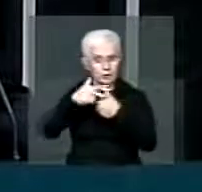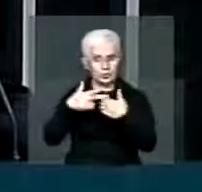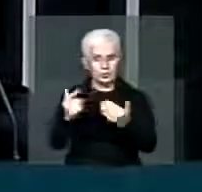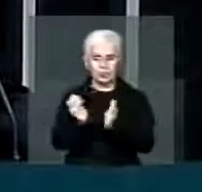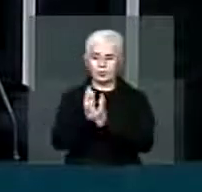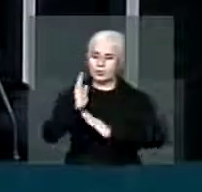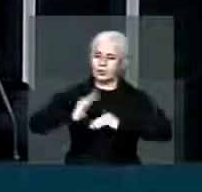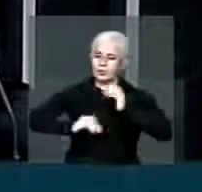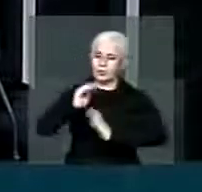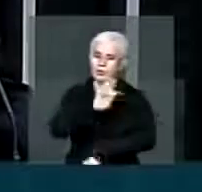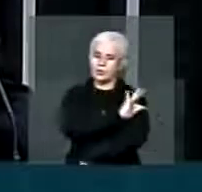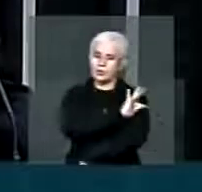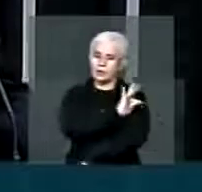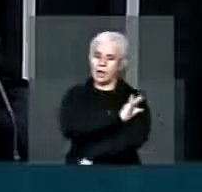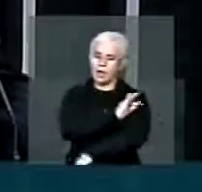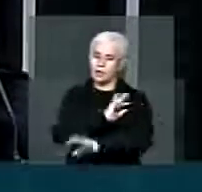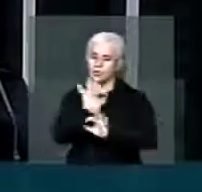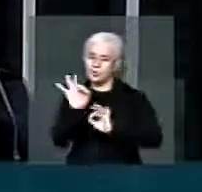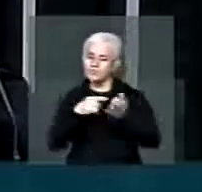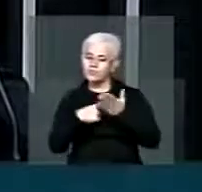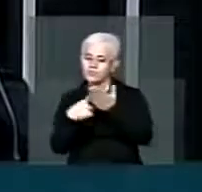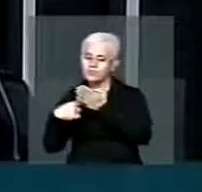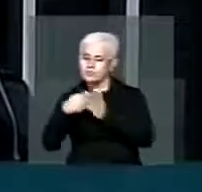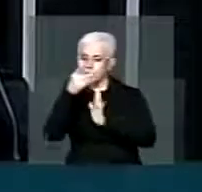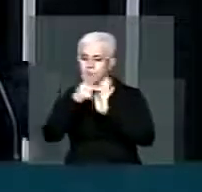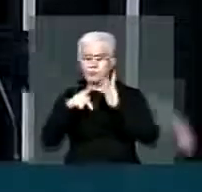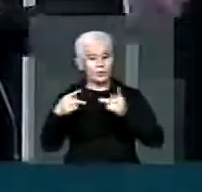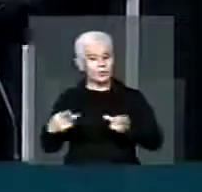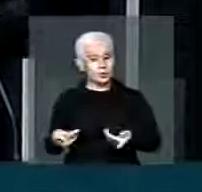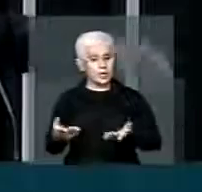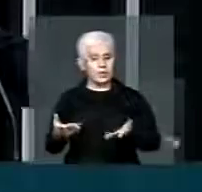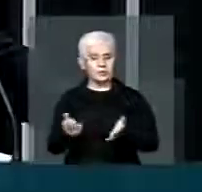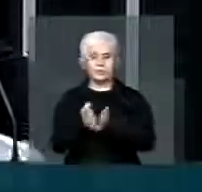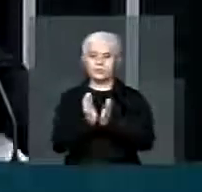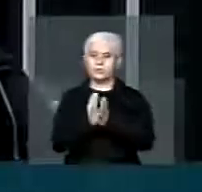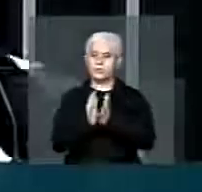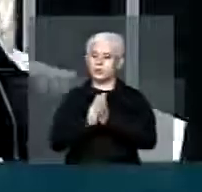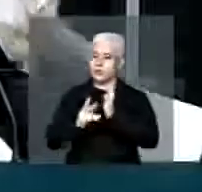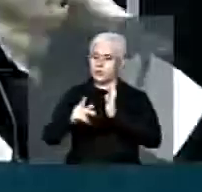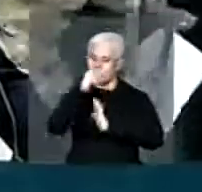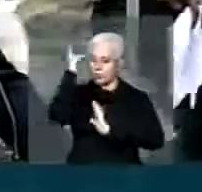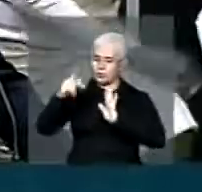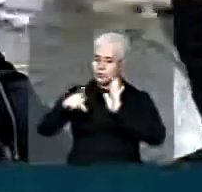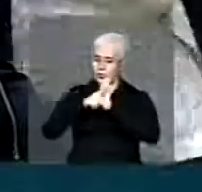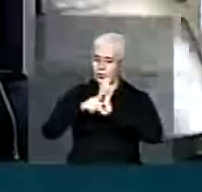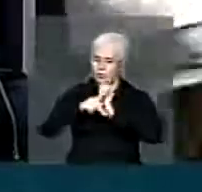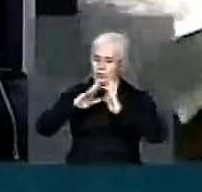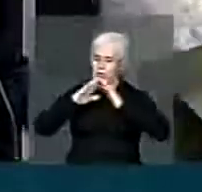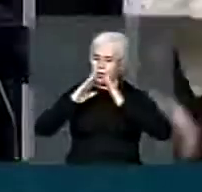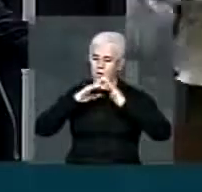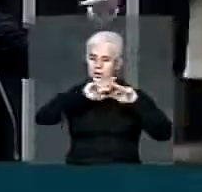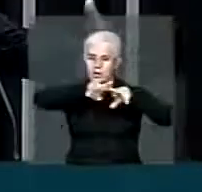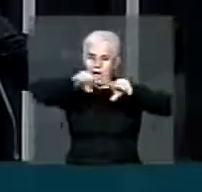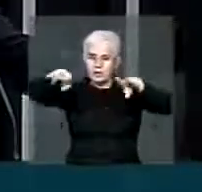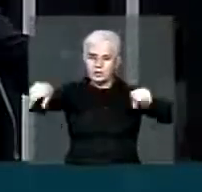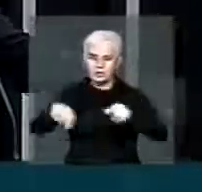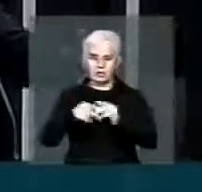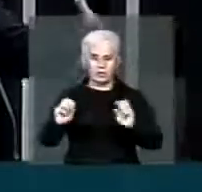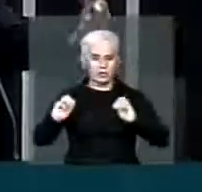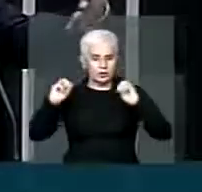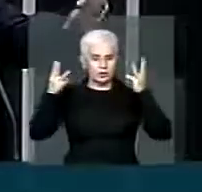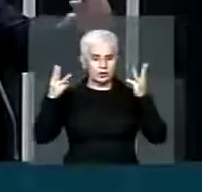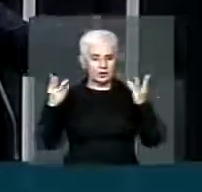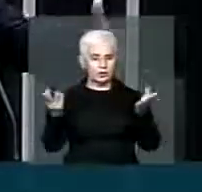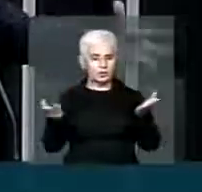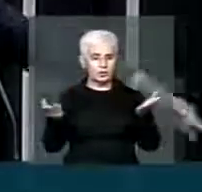dos profissionais técnicos que elaboram os projetos, dos proprietários de estabelecimentos. Veja, senhor presidente,